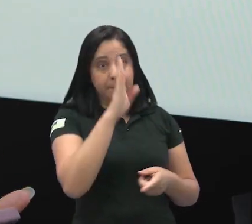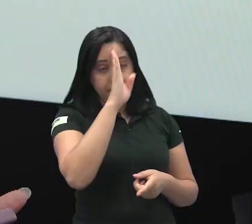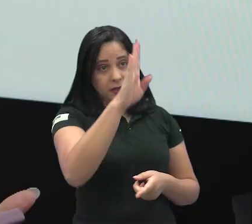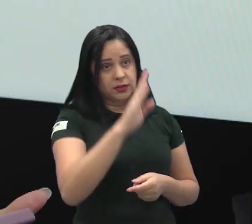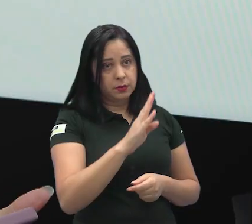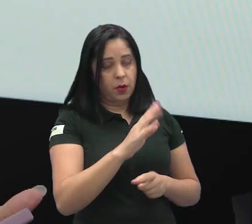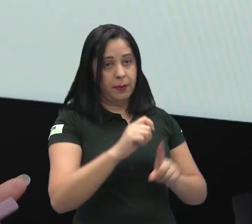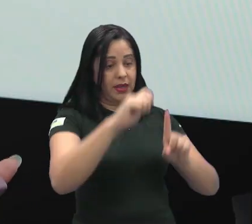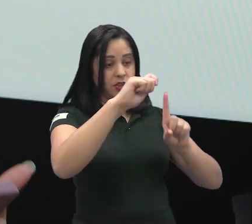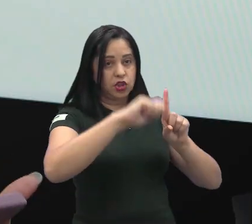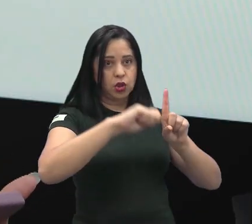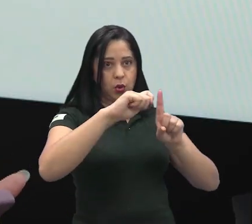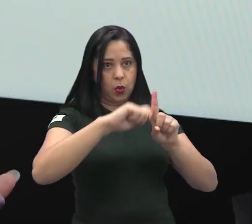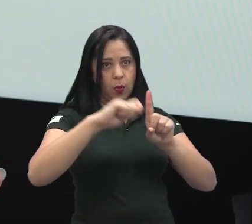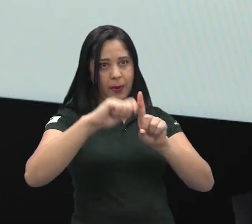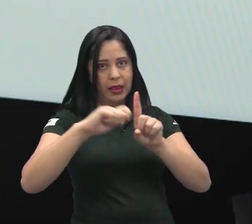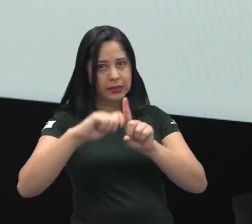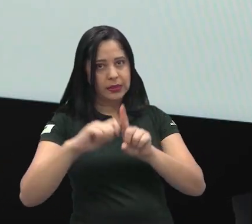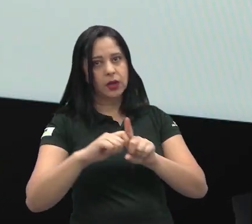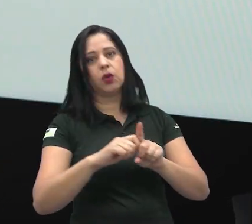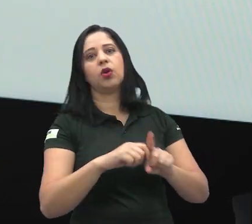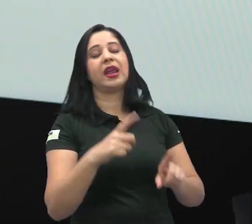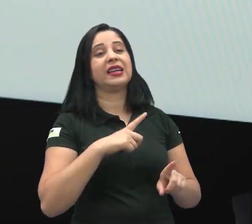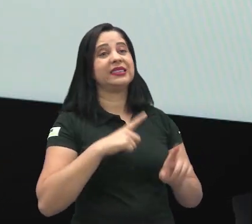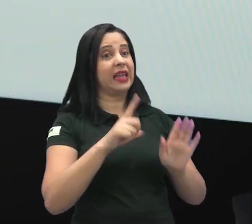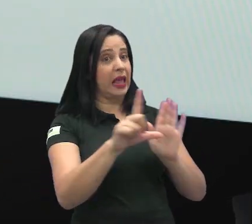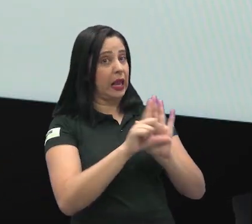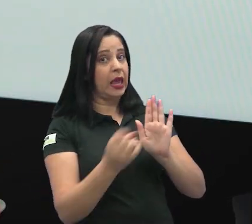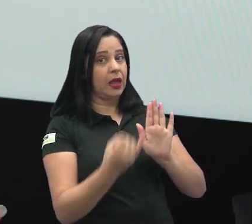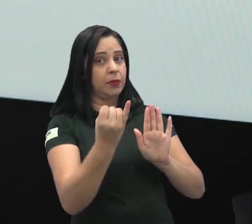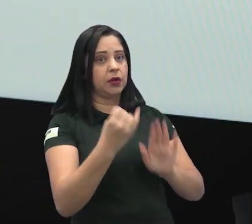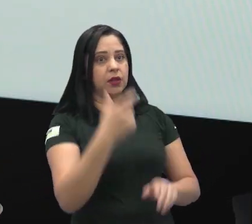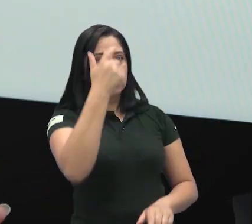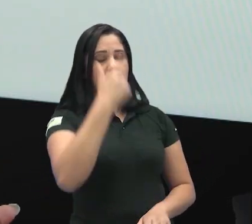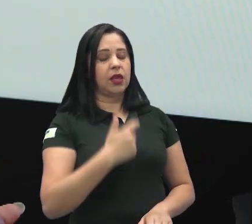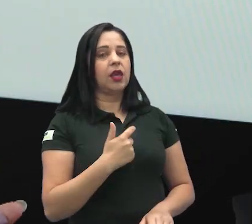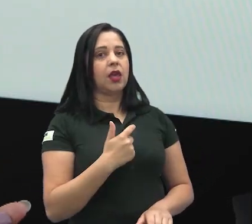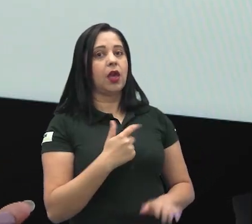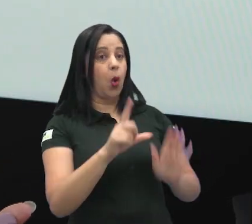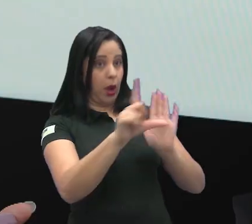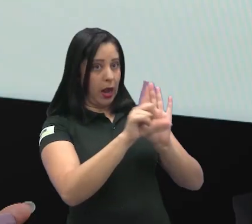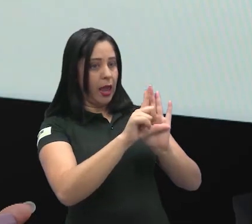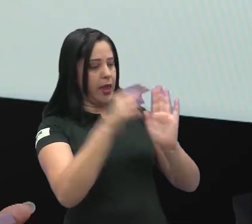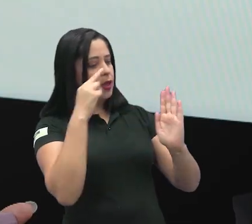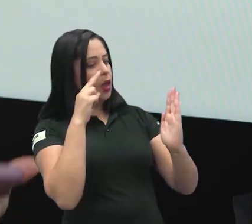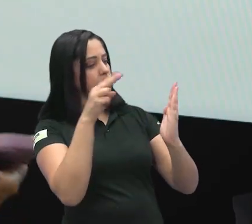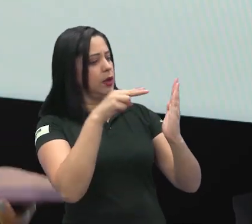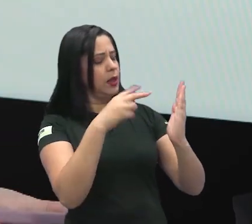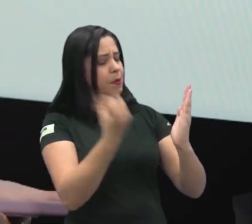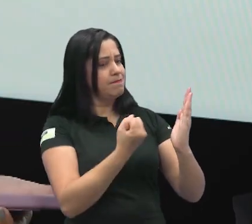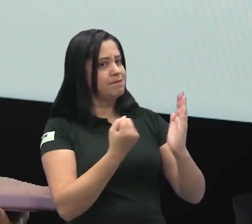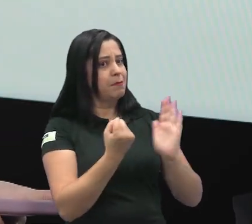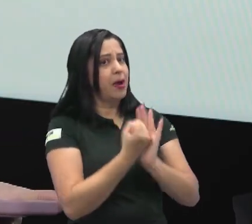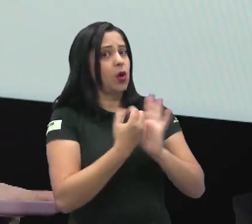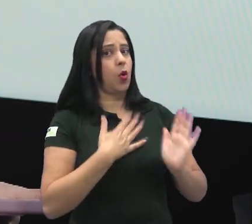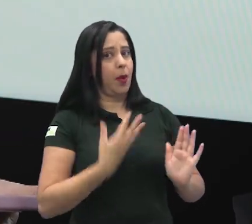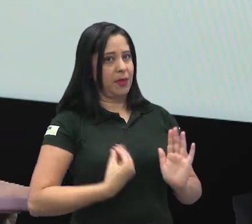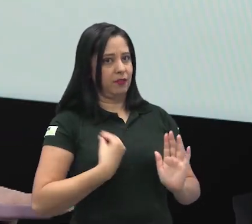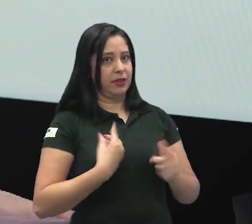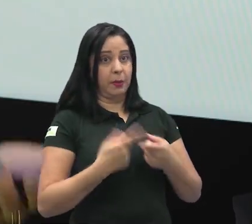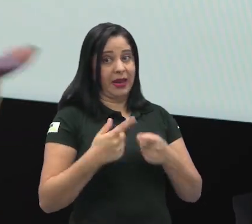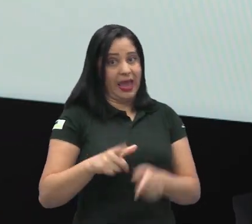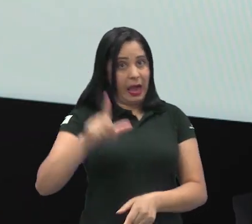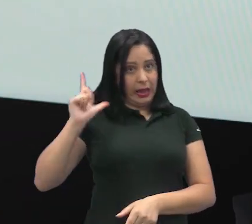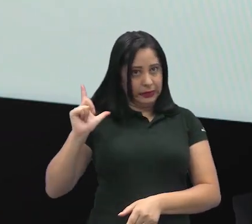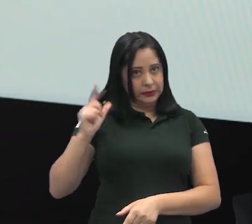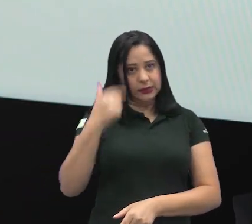muito, principalmente agora no segundo semestre. Então, teve leis muito relevantes, uma que me marcou muito, que inclusive, antes de eu ser apresentadora do Boletim,